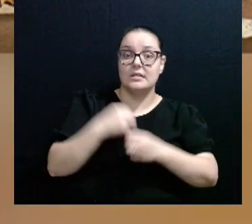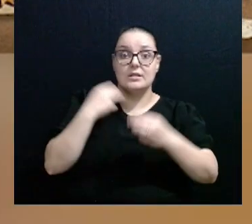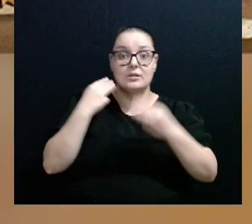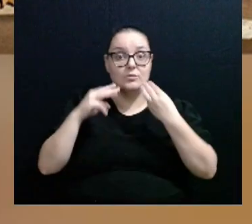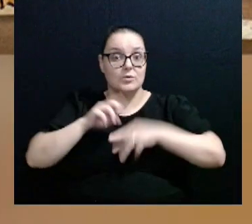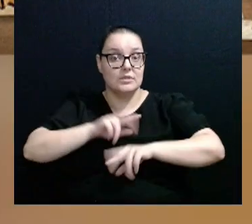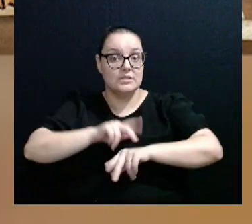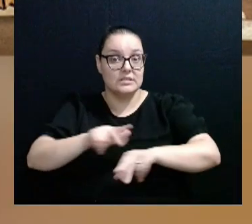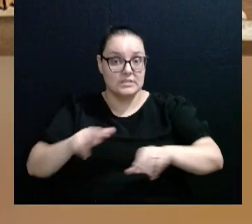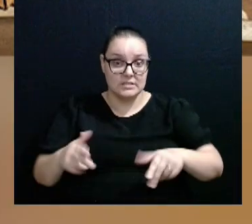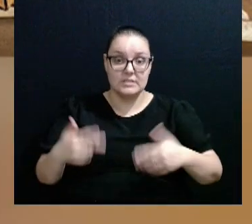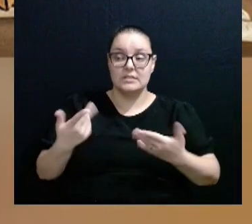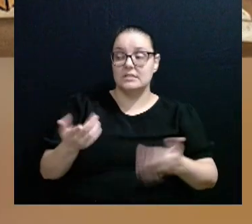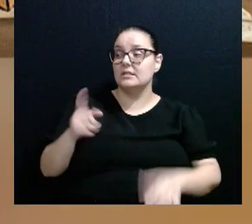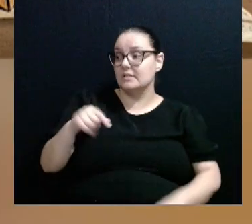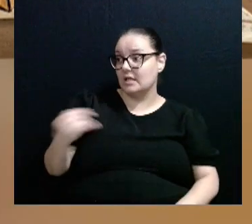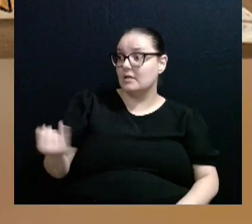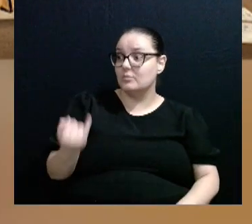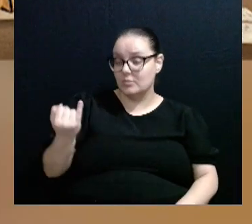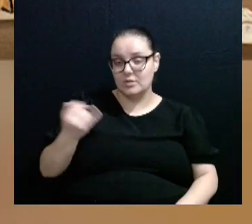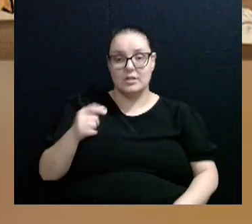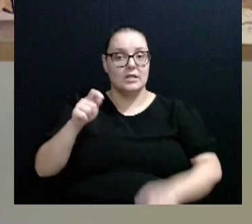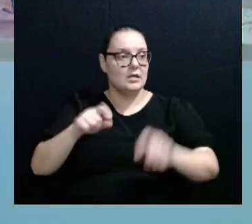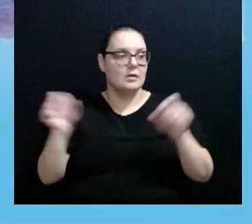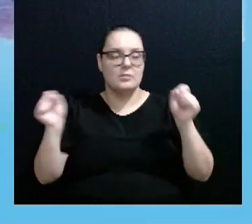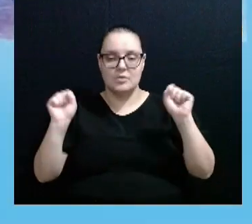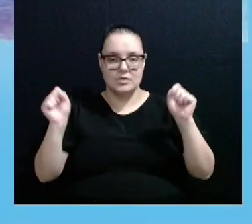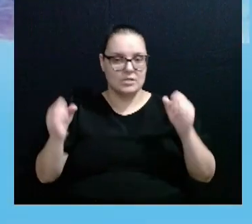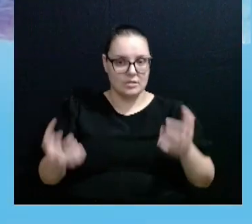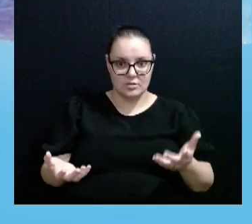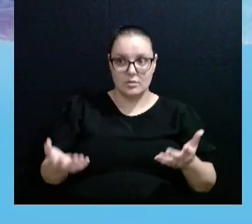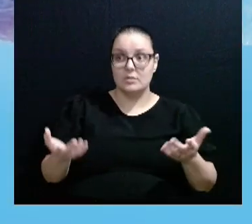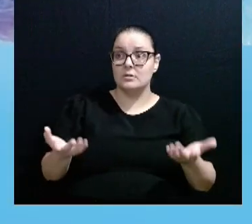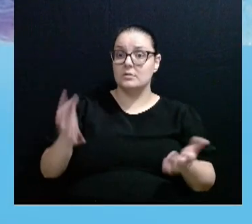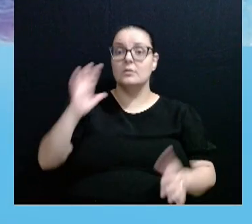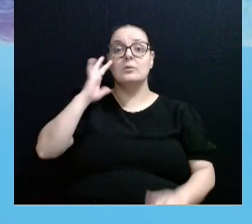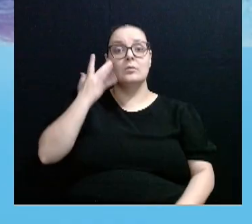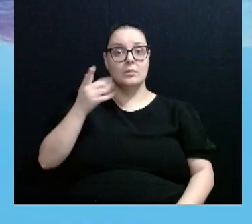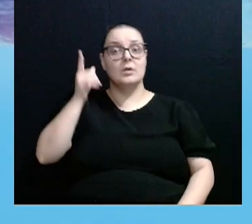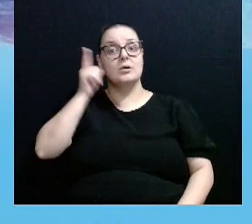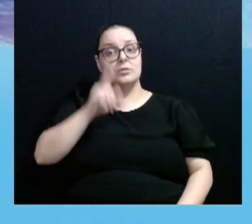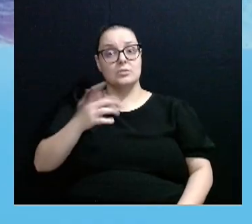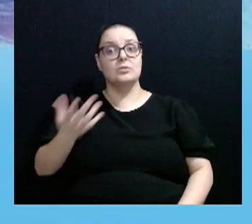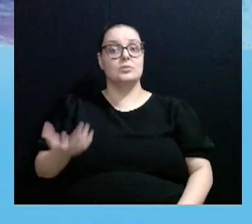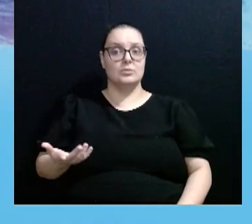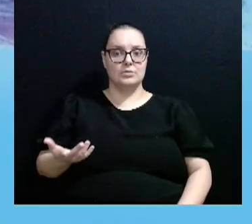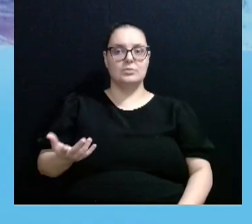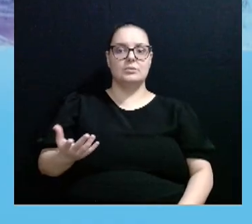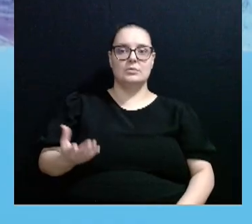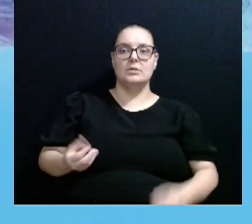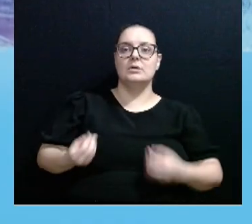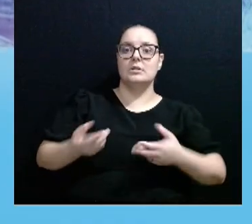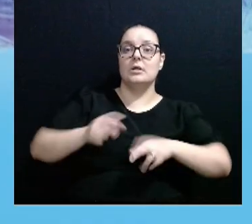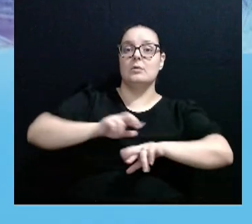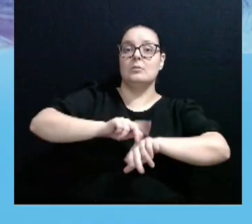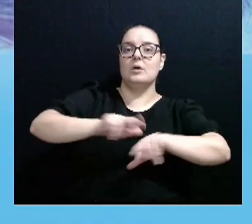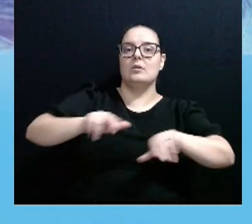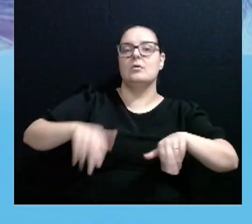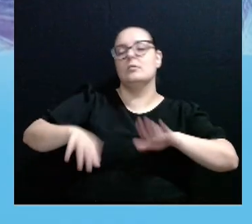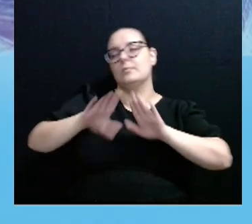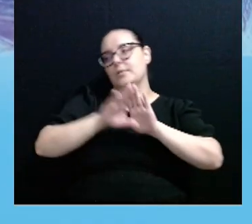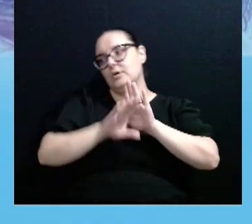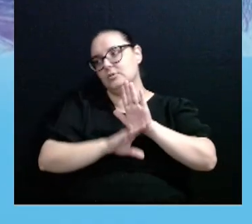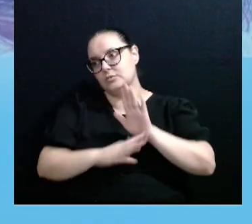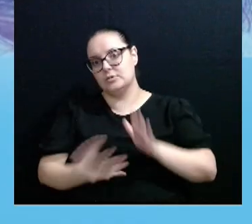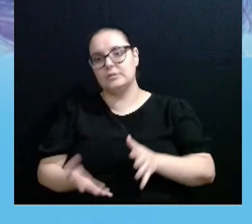muito interessantes, as pessoas gostam muito. Então eu acho que a gente conseguiu realmente trazer uma variedade de programação